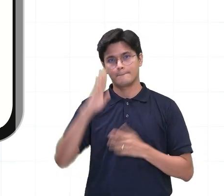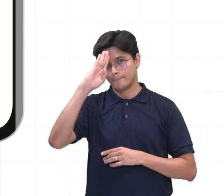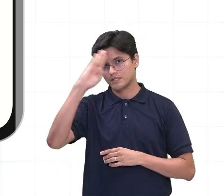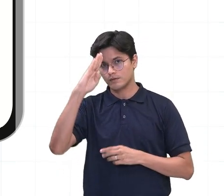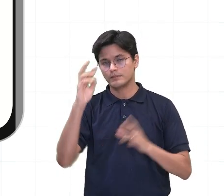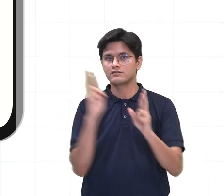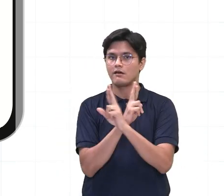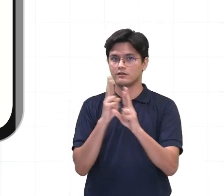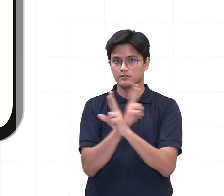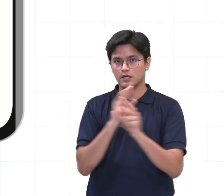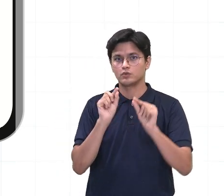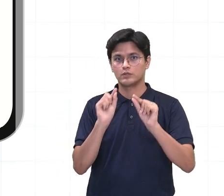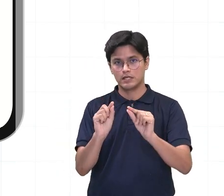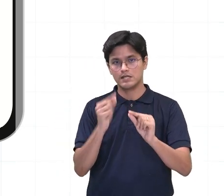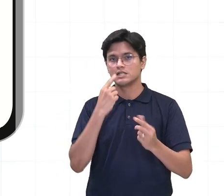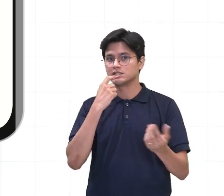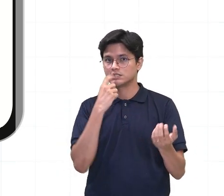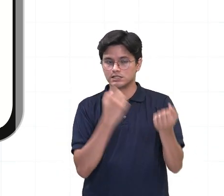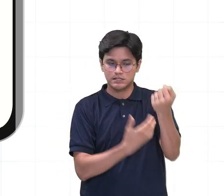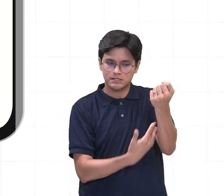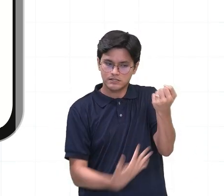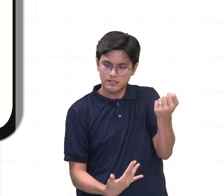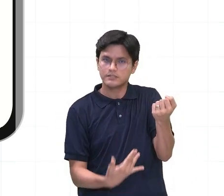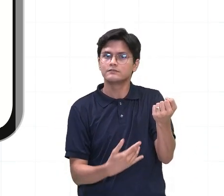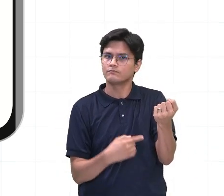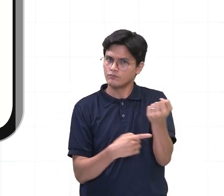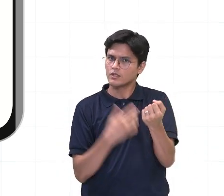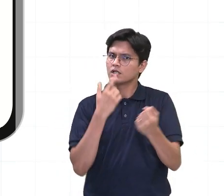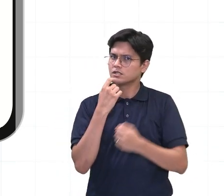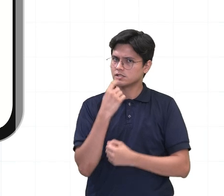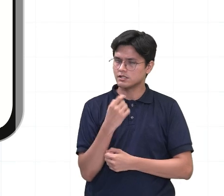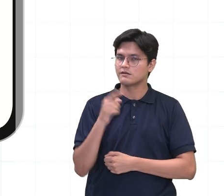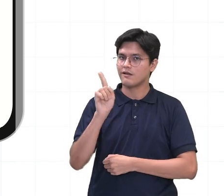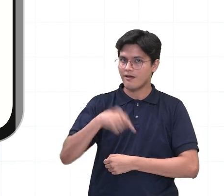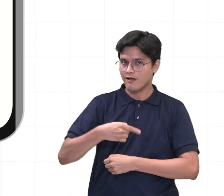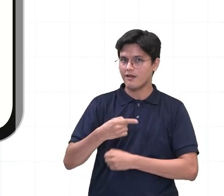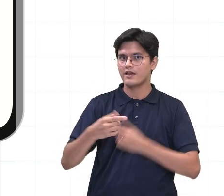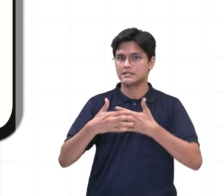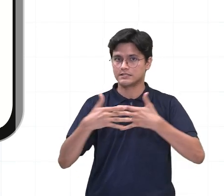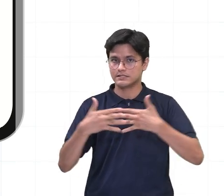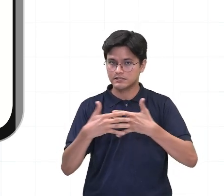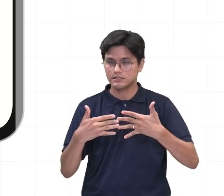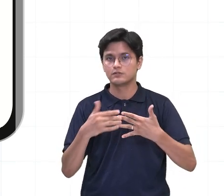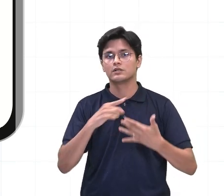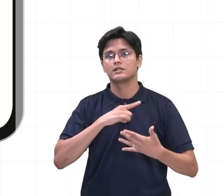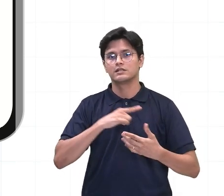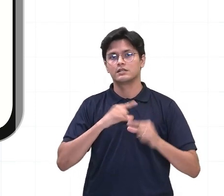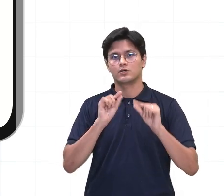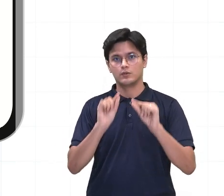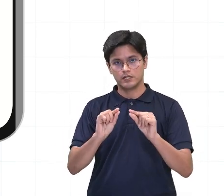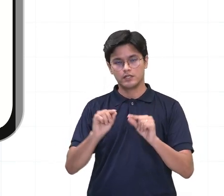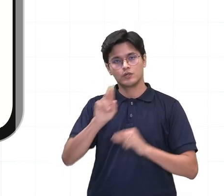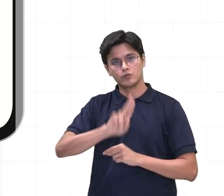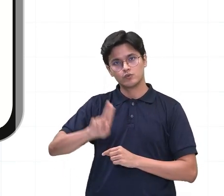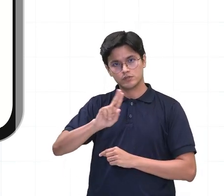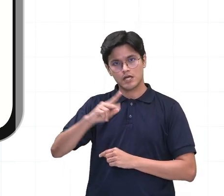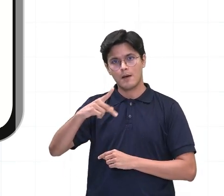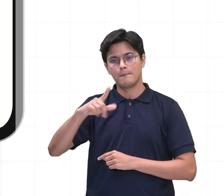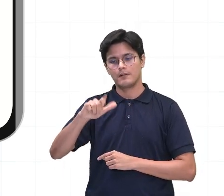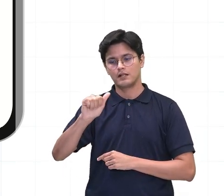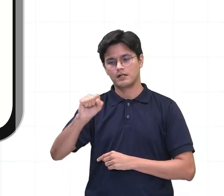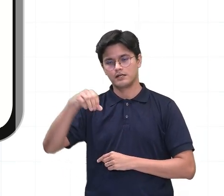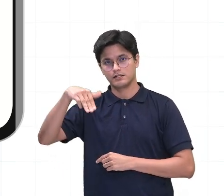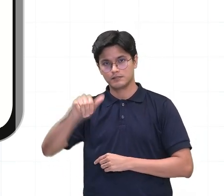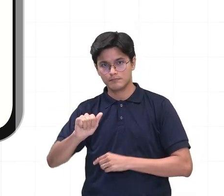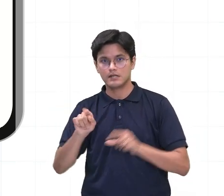Então, o sangue é sim um tecido, né? Ele vai ter aquele meio extracelular, que é o plasma, e junto do plasma